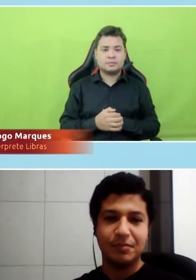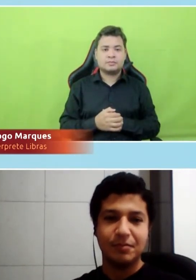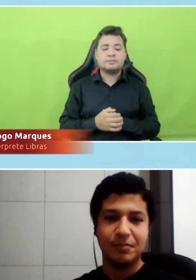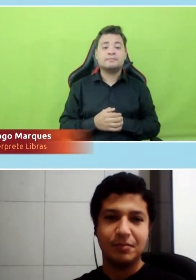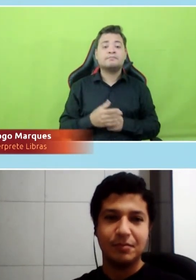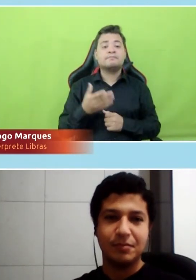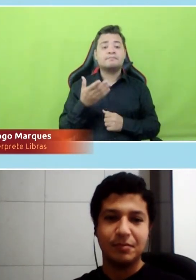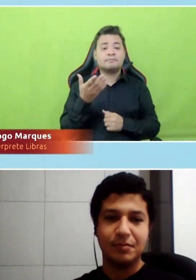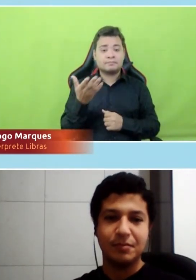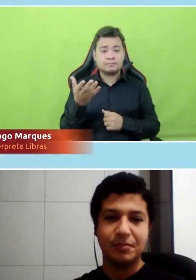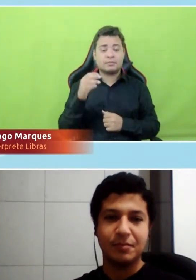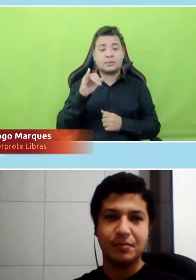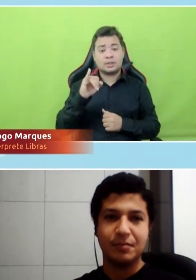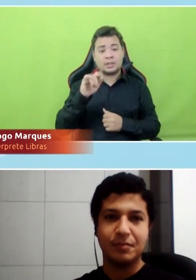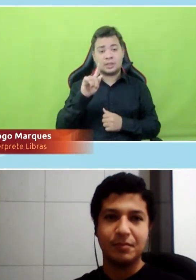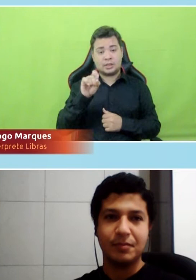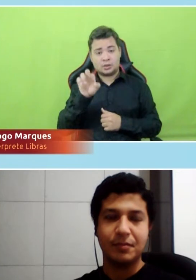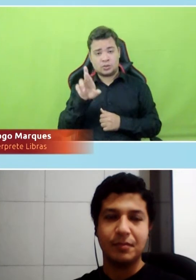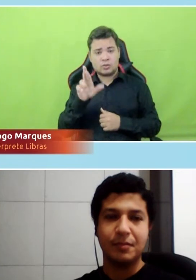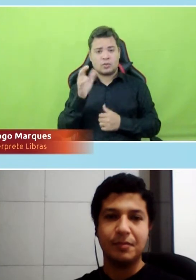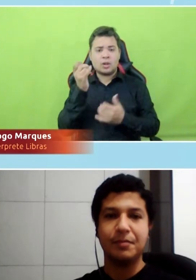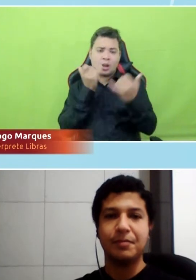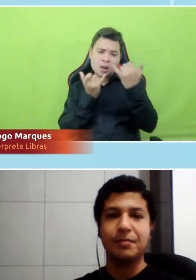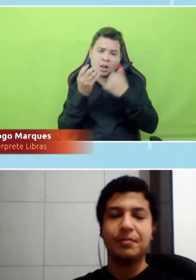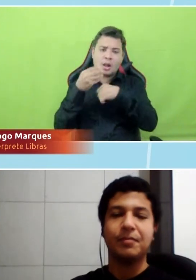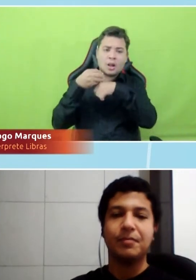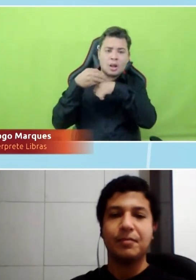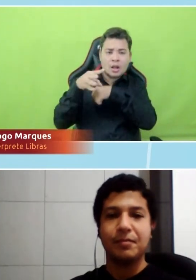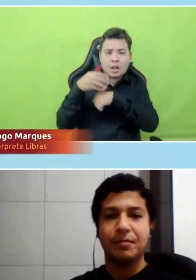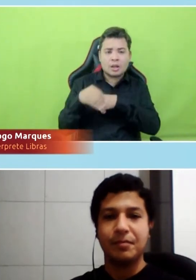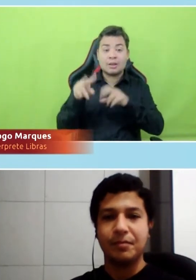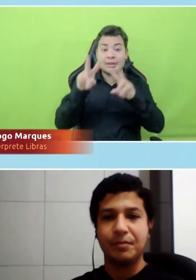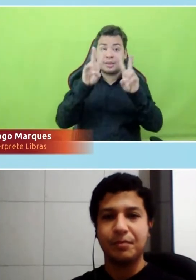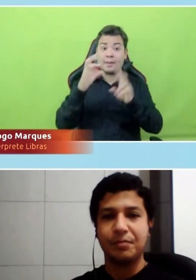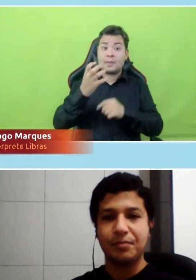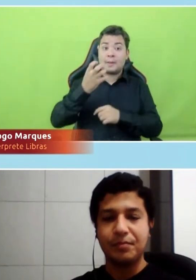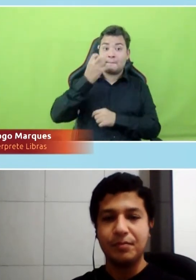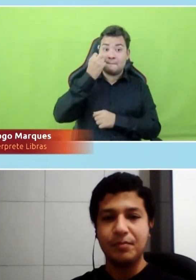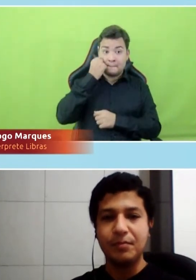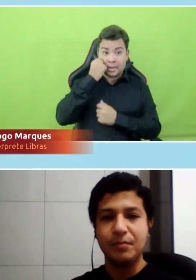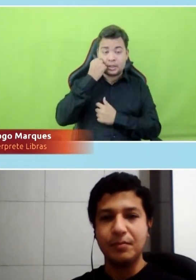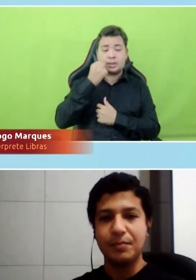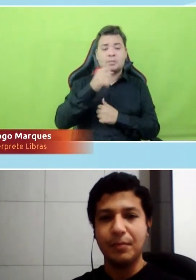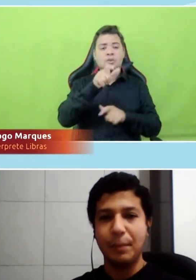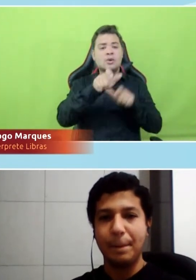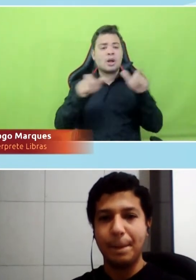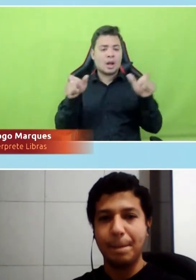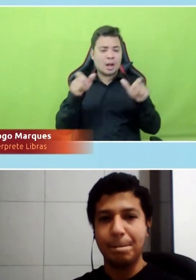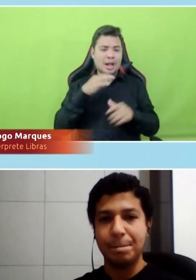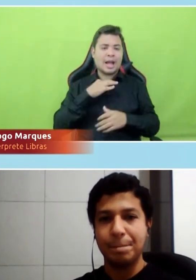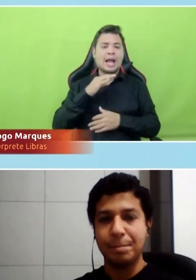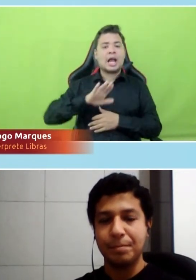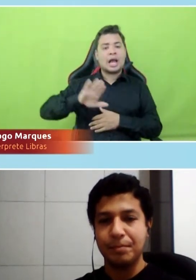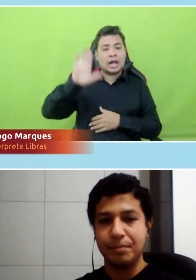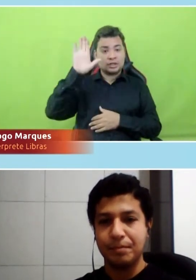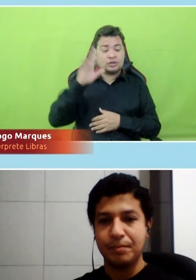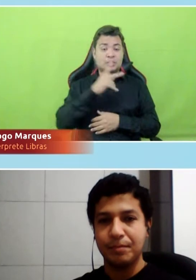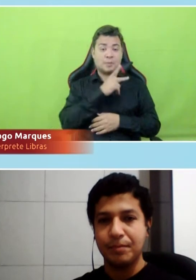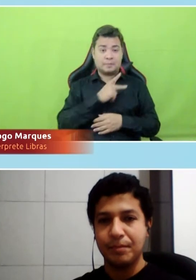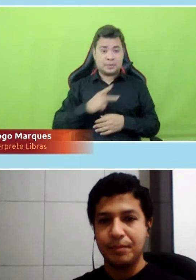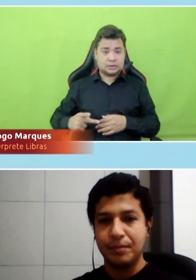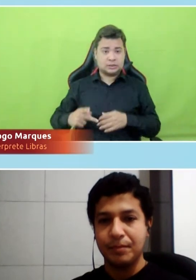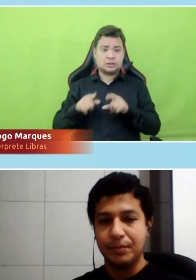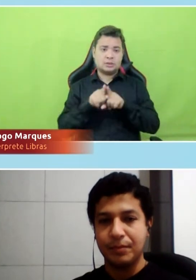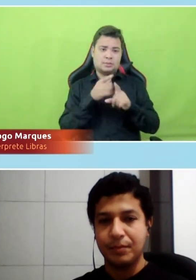Antes do Igor dar algumas informações sobre o patrimônio dos candidatos à presidência e também ao governo do estado, eu vou falar